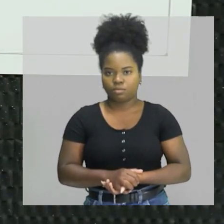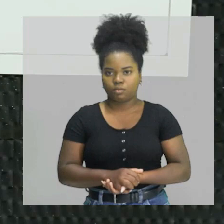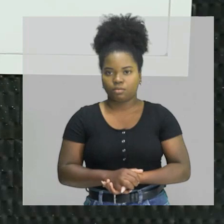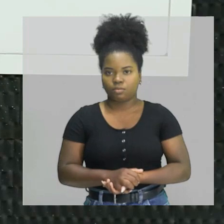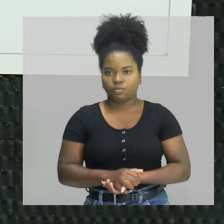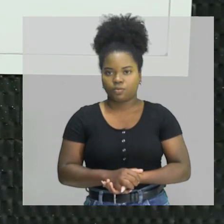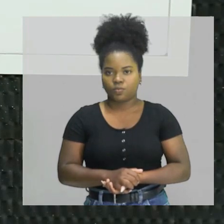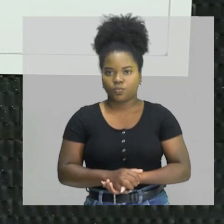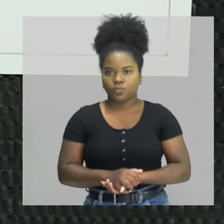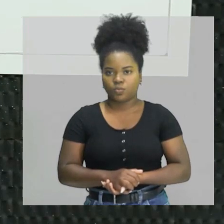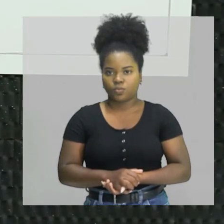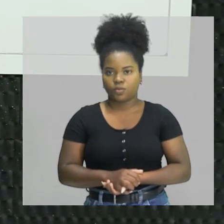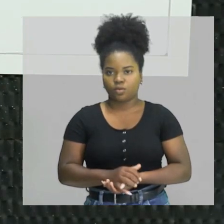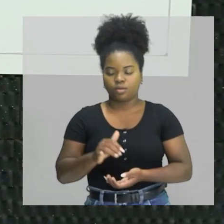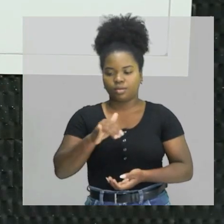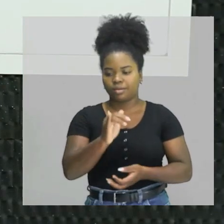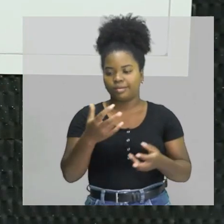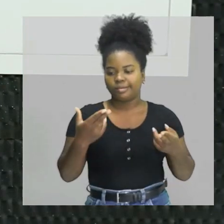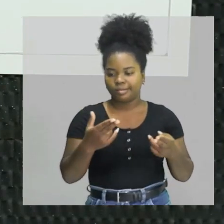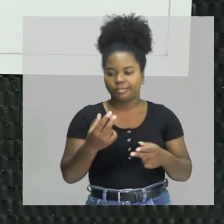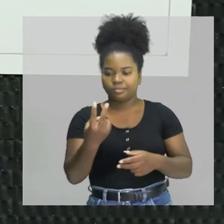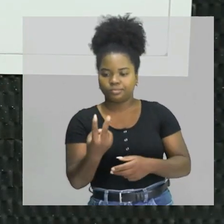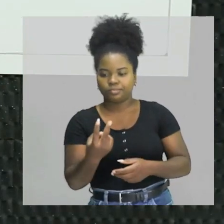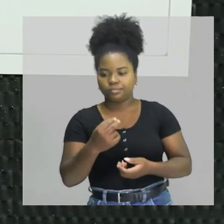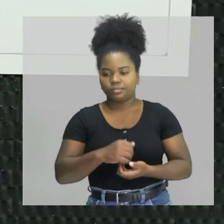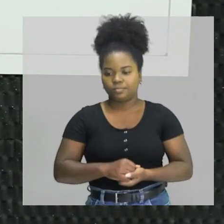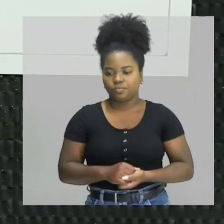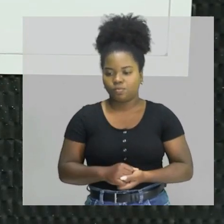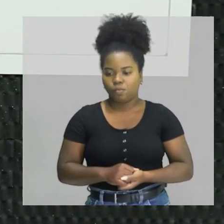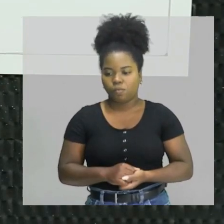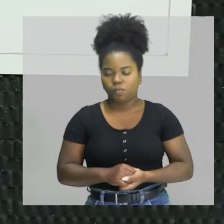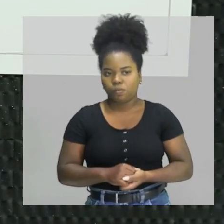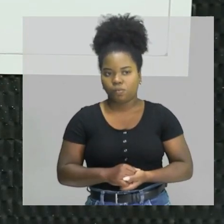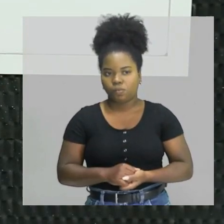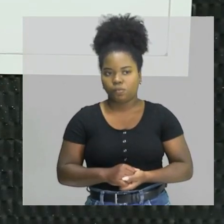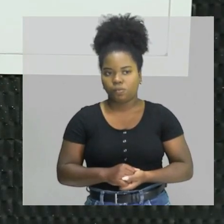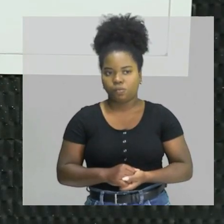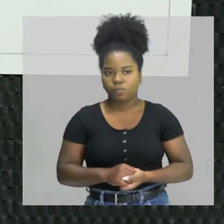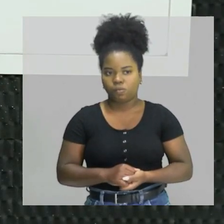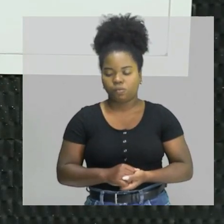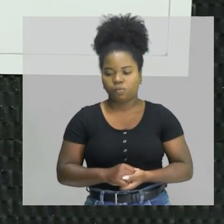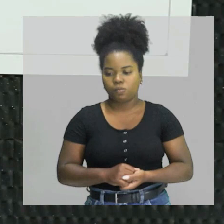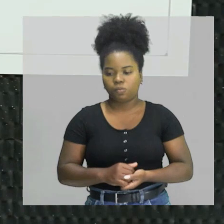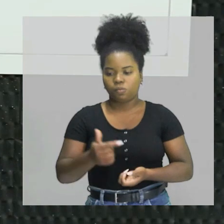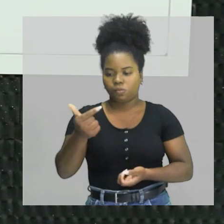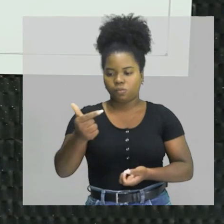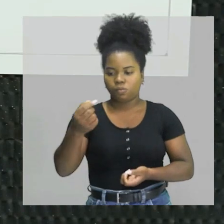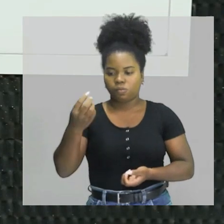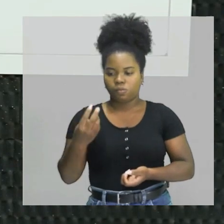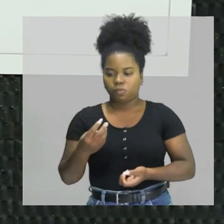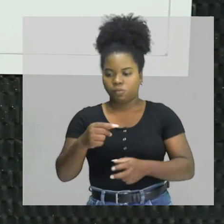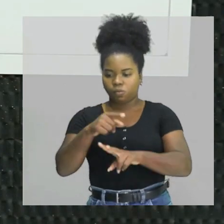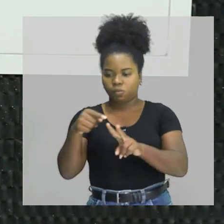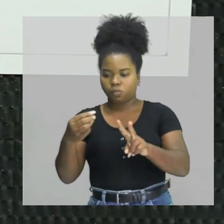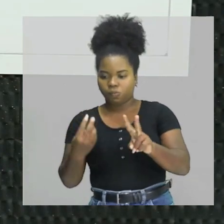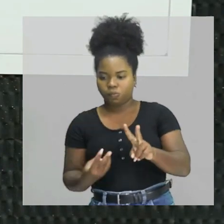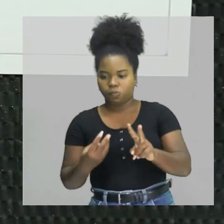Certo? Então o y vai ser igual a 2 sobre a raiz de 3.